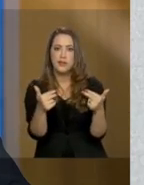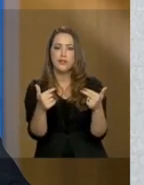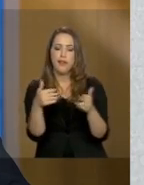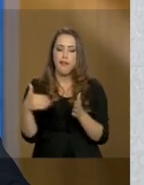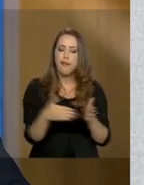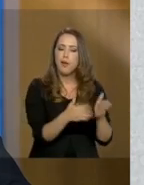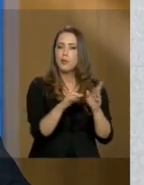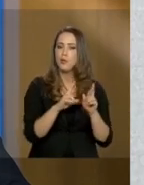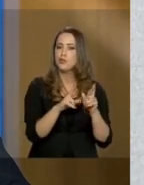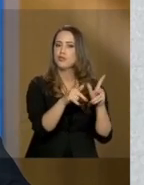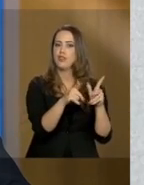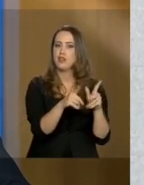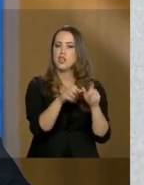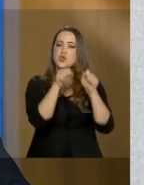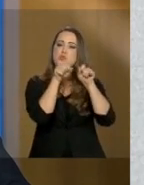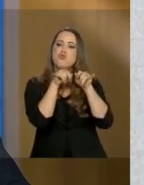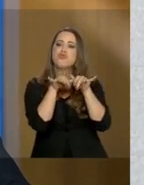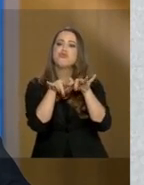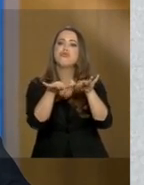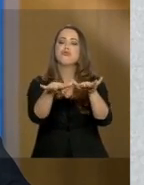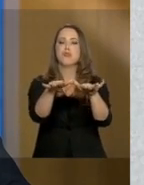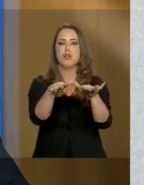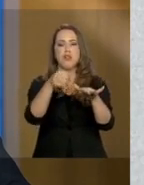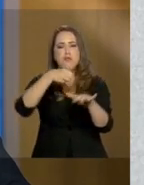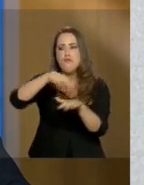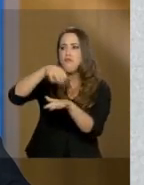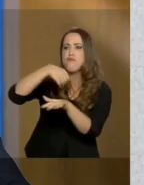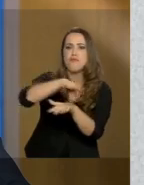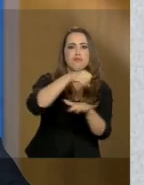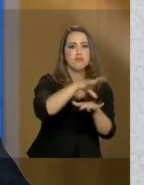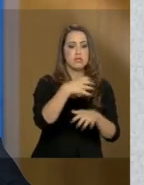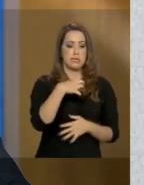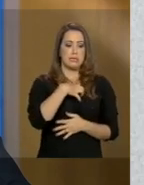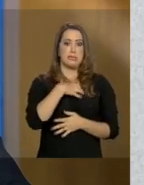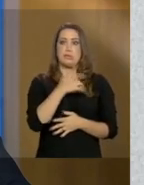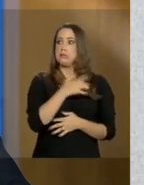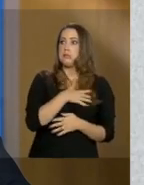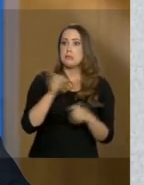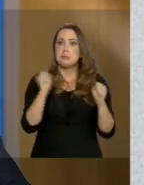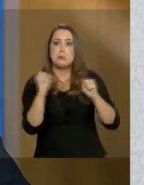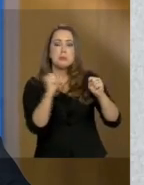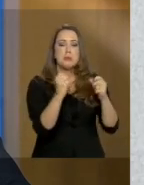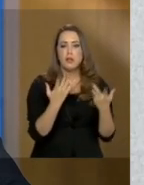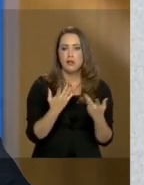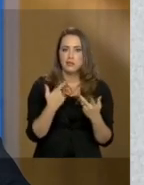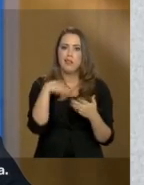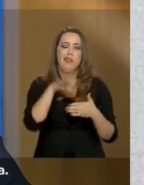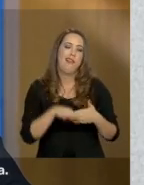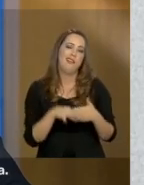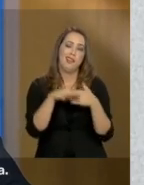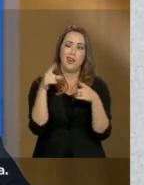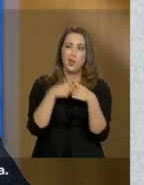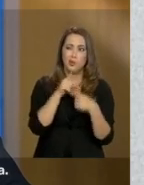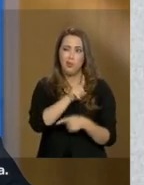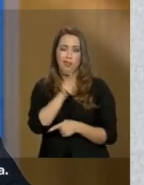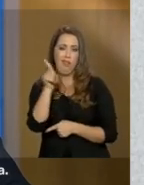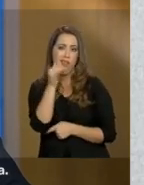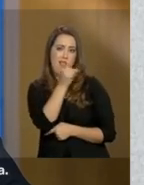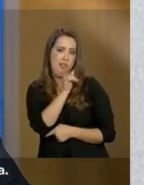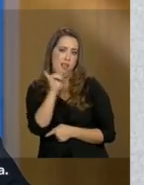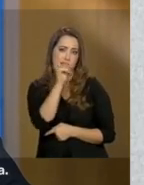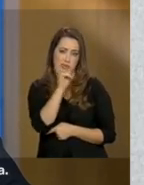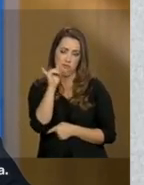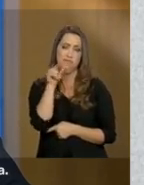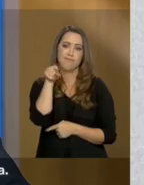na contramão. Espalharam exatamente a sensação de pavor, tendo como carro-chefe o anúncio do